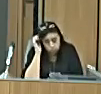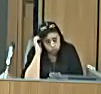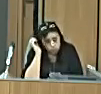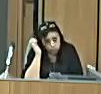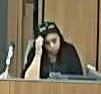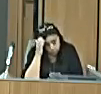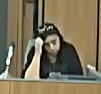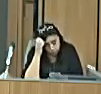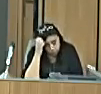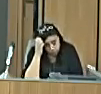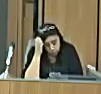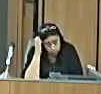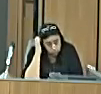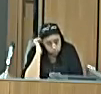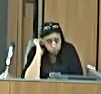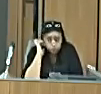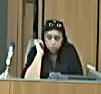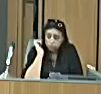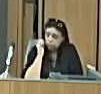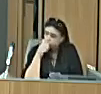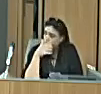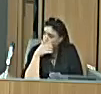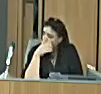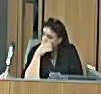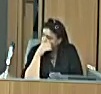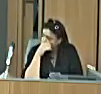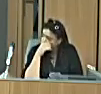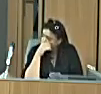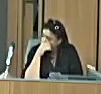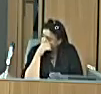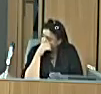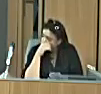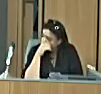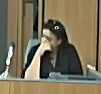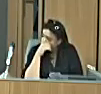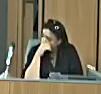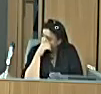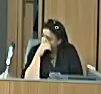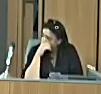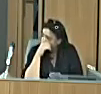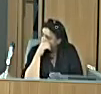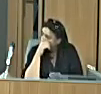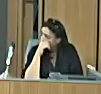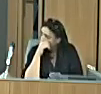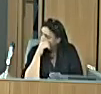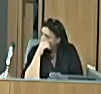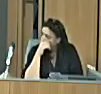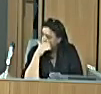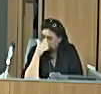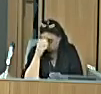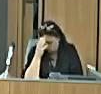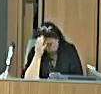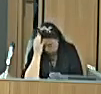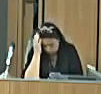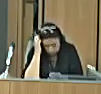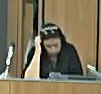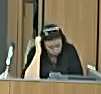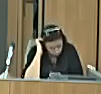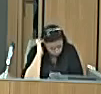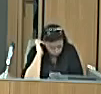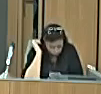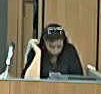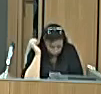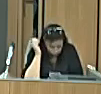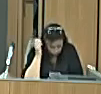que se deve fazer para com os agentes penitenciários e aos meus colegas gostaria de dirigir também uma palavra de